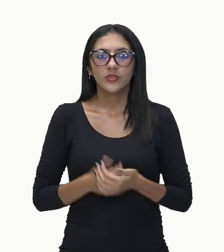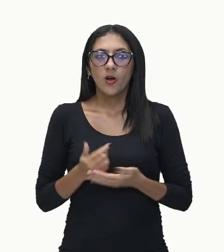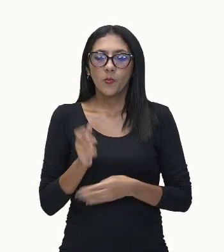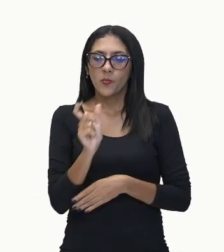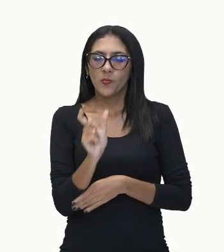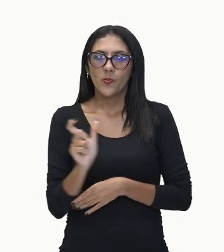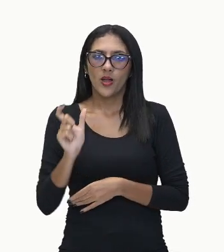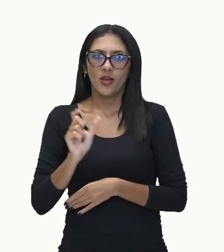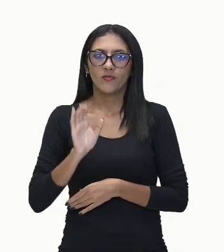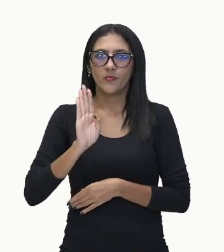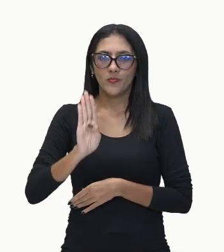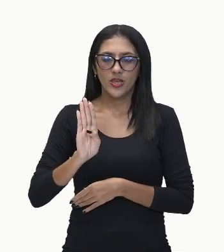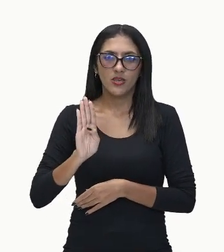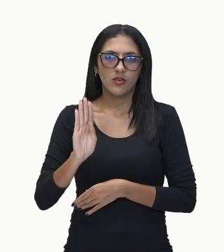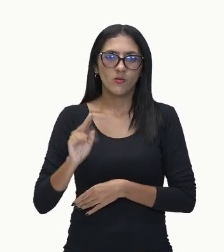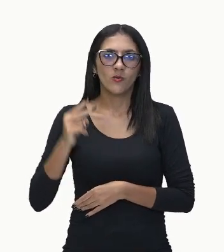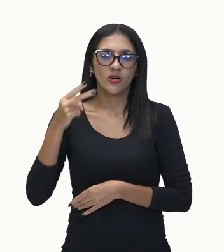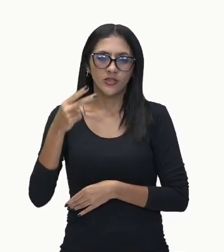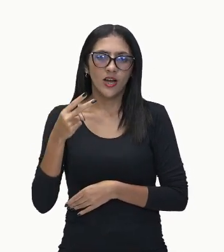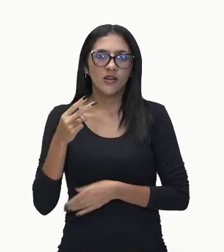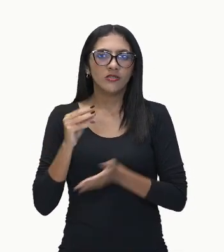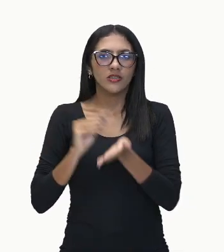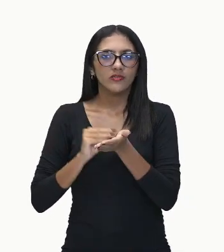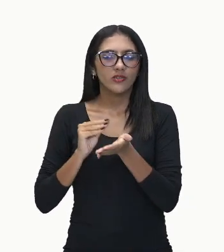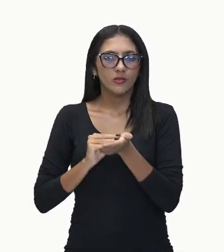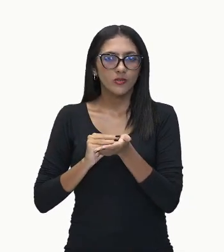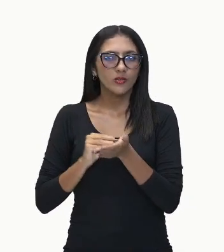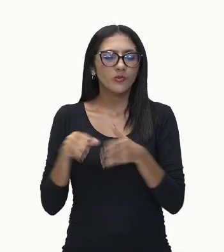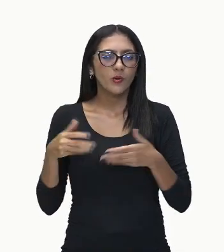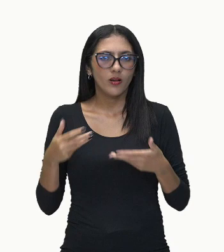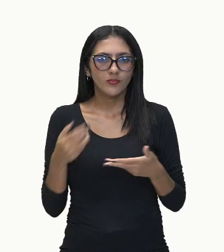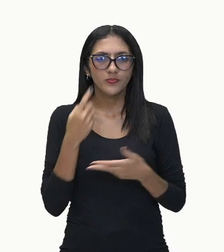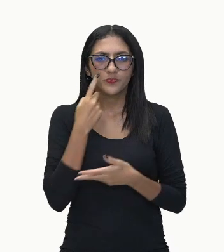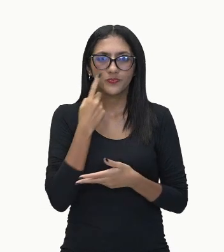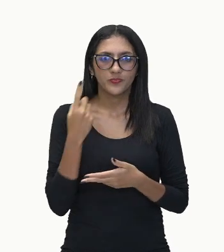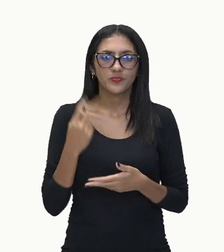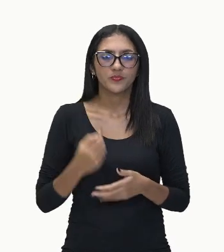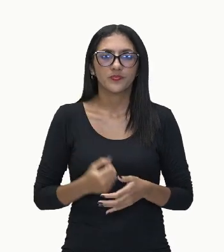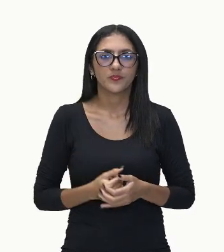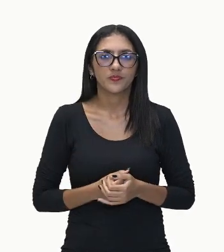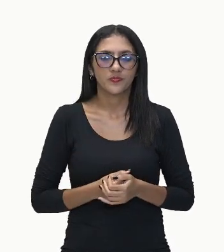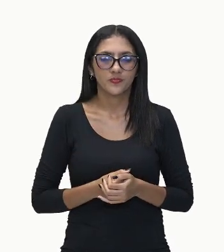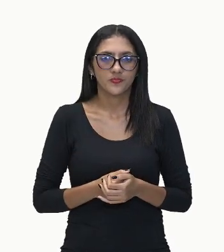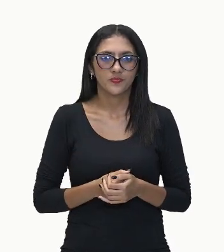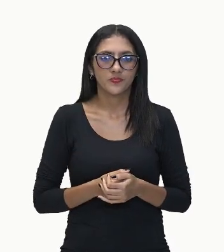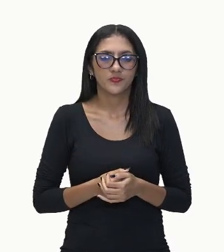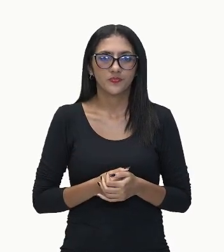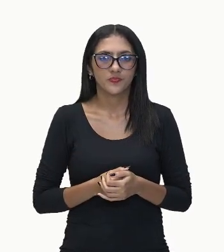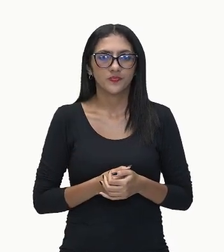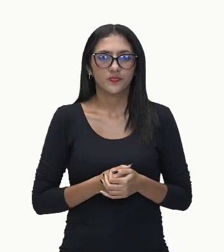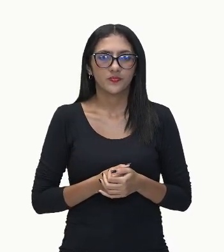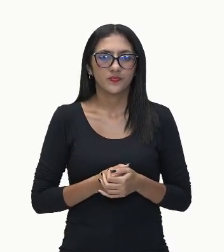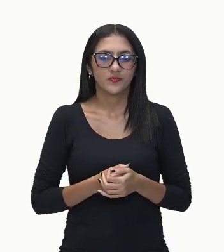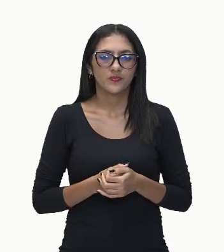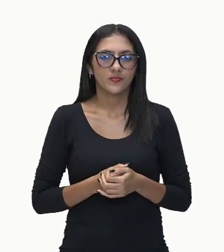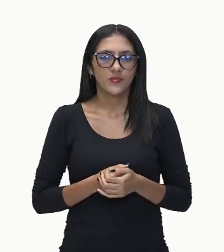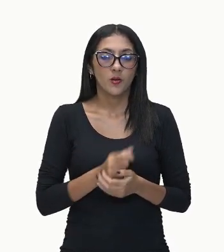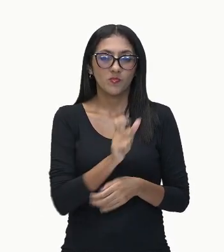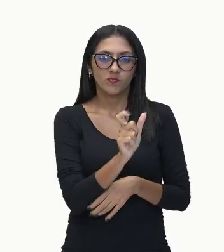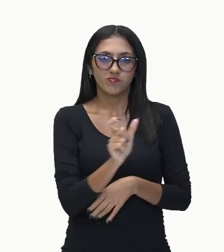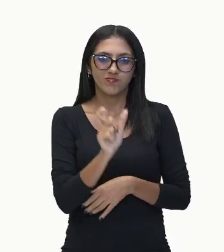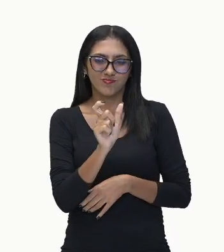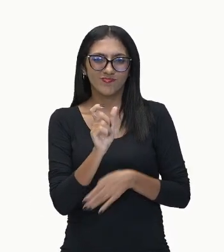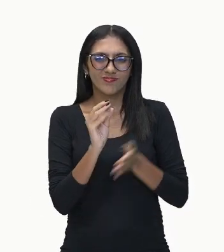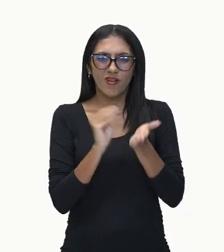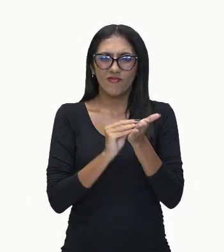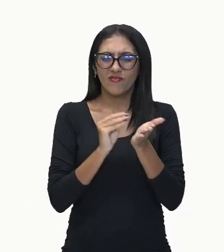professor colocou aqui que está faltando esse termo aqui ó ele é